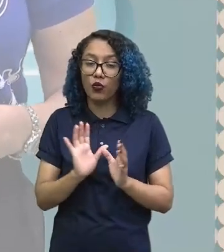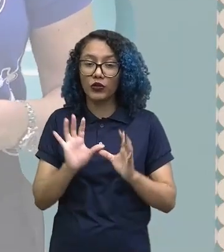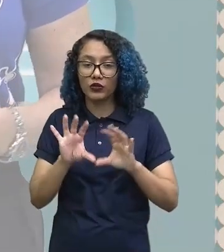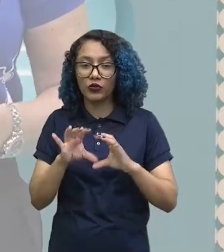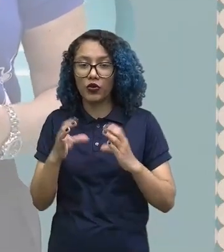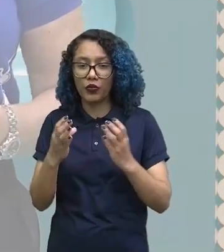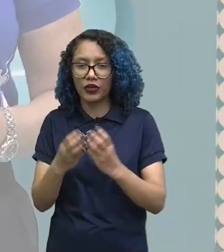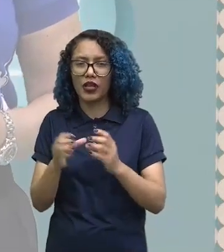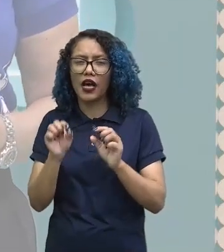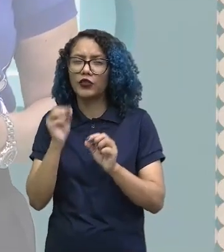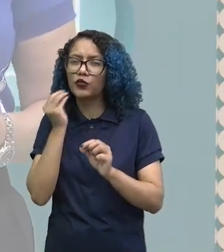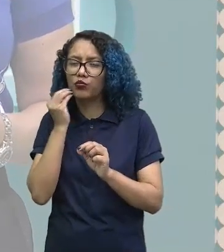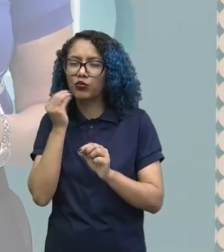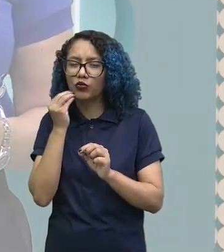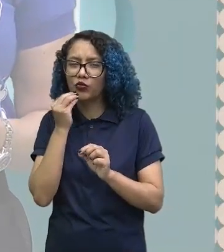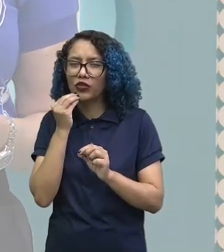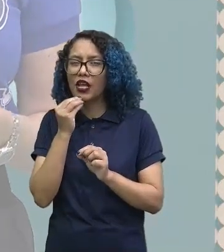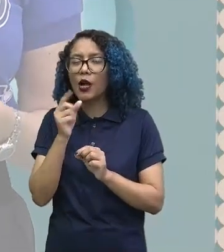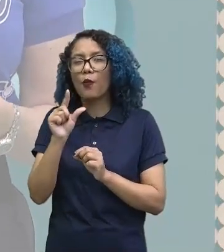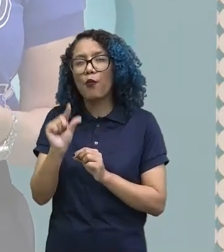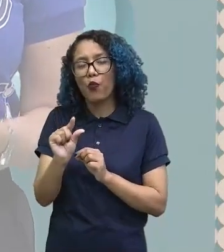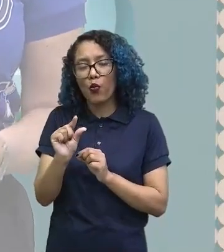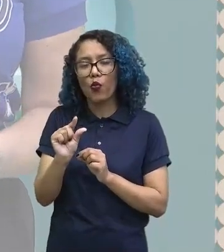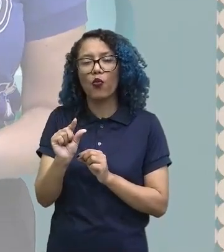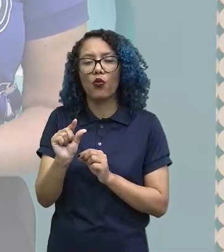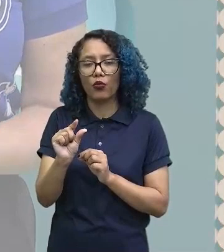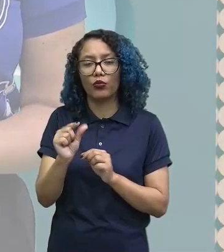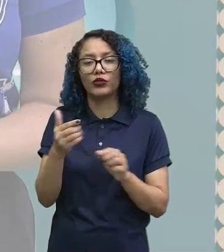comunidades, tendo menos oportunidade de participar de